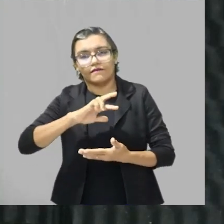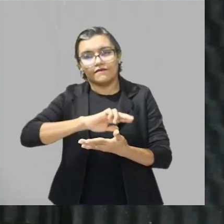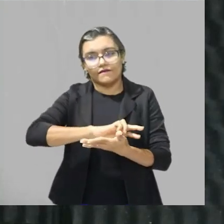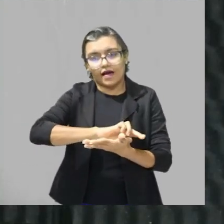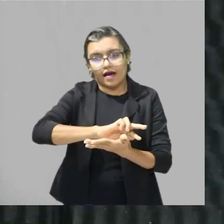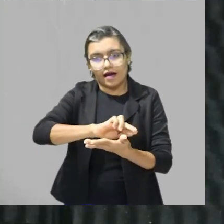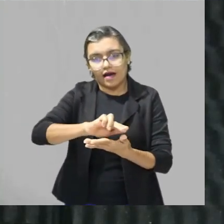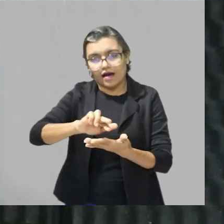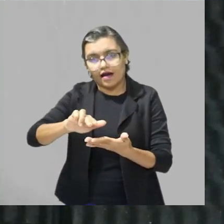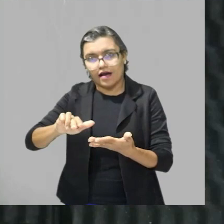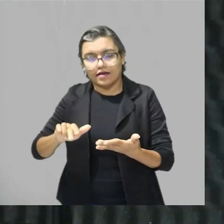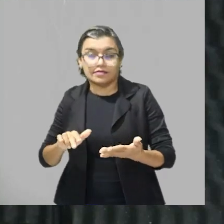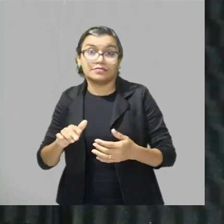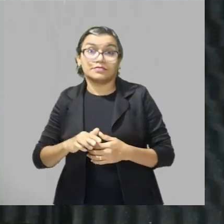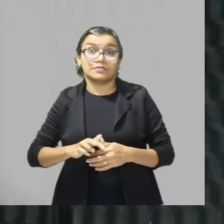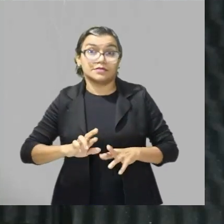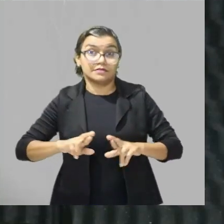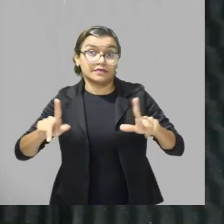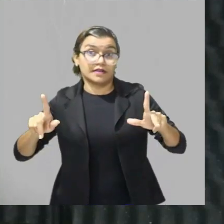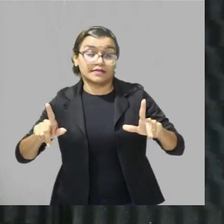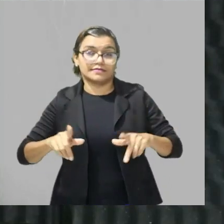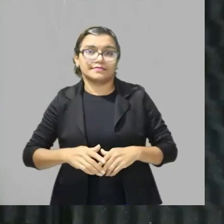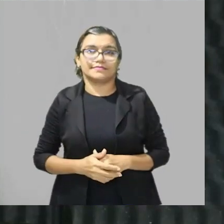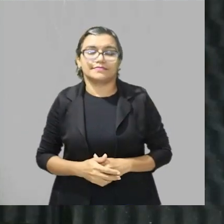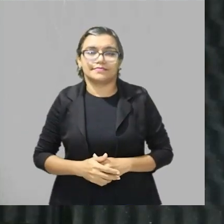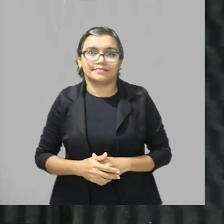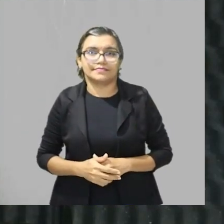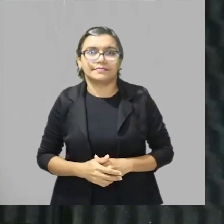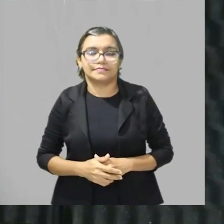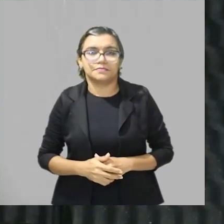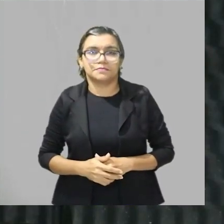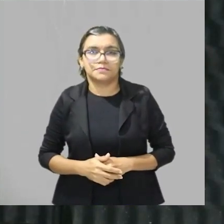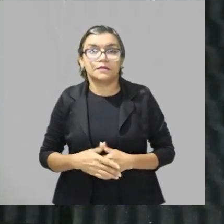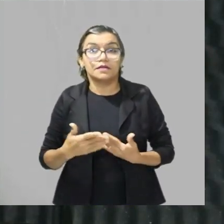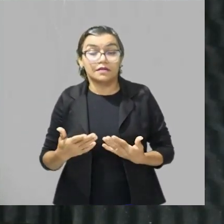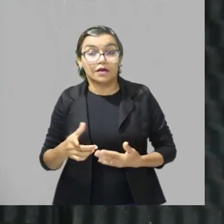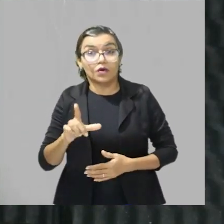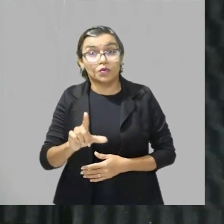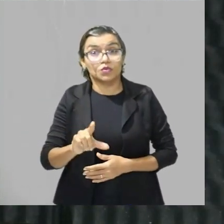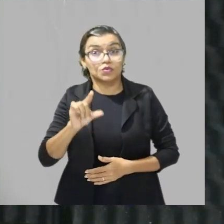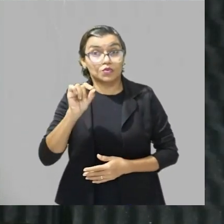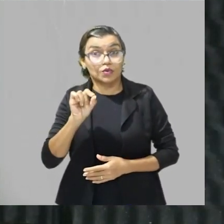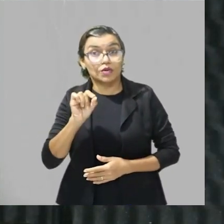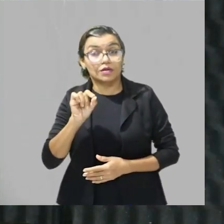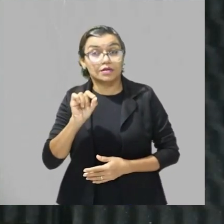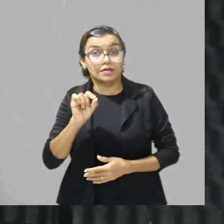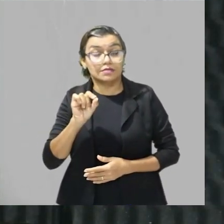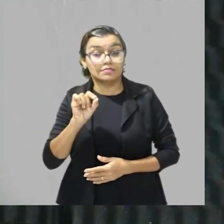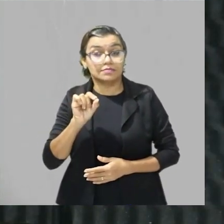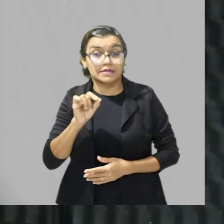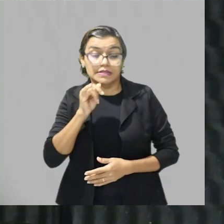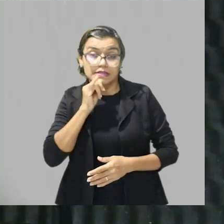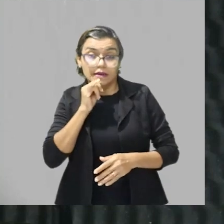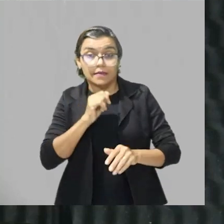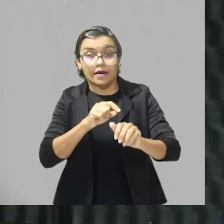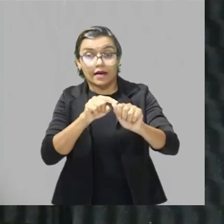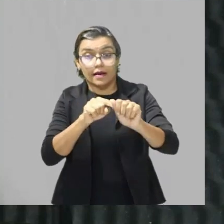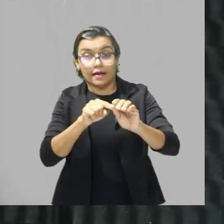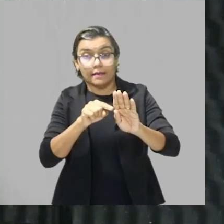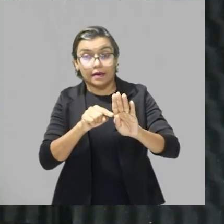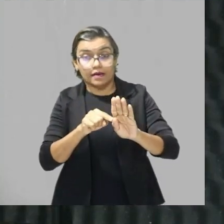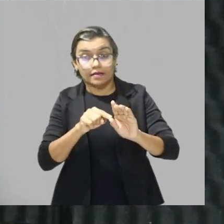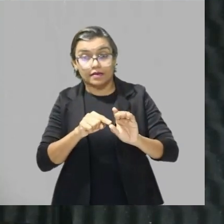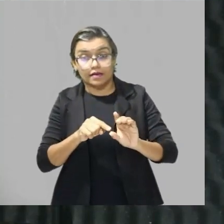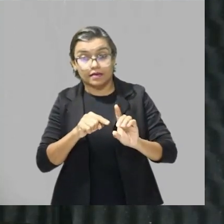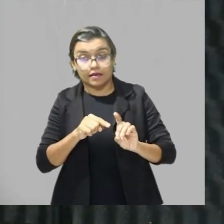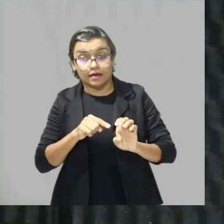em sentidos opostos sempre Então nós vamos marcar aqui a nossa alternativa por Excelência é